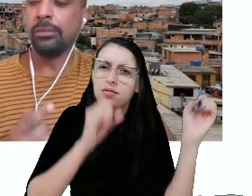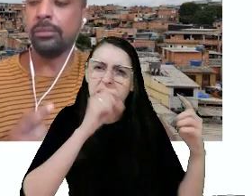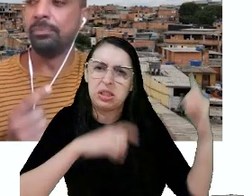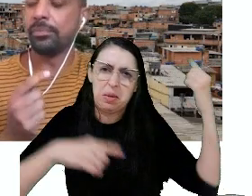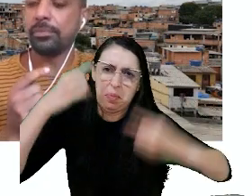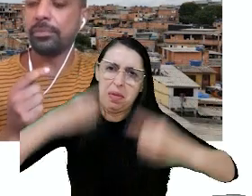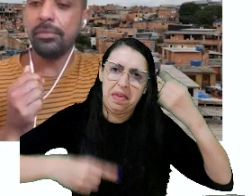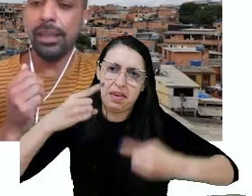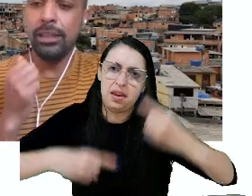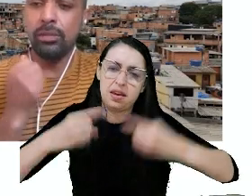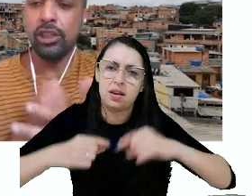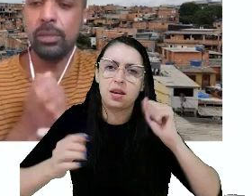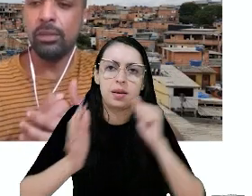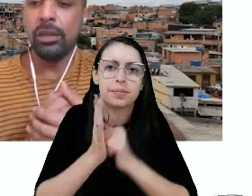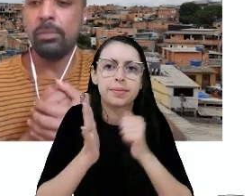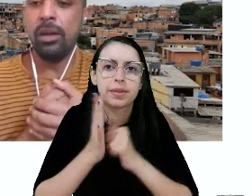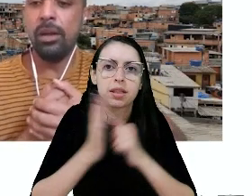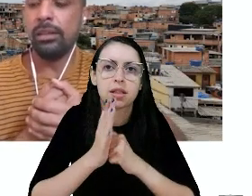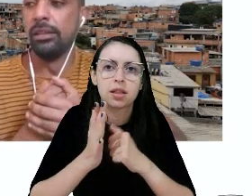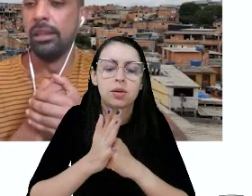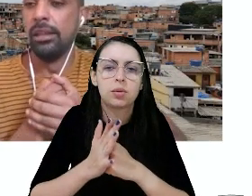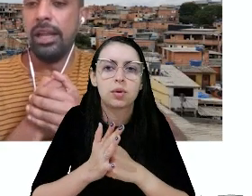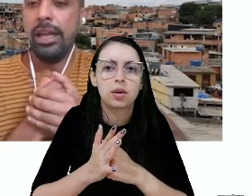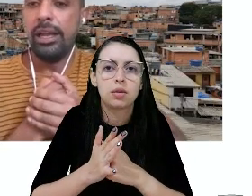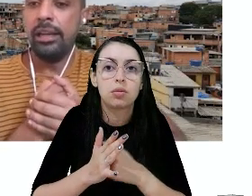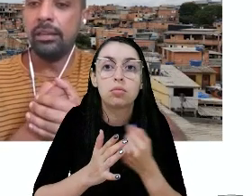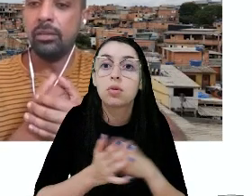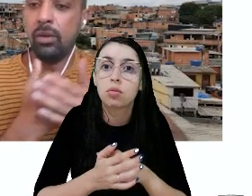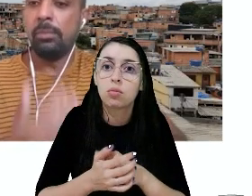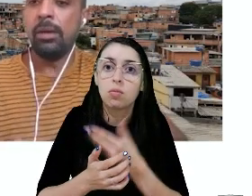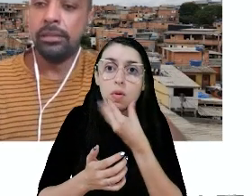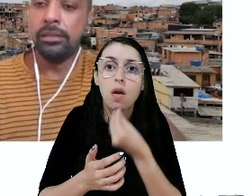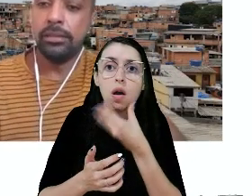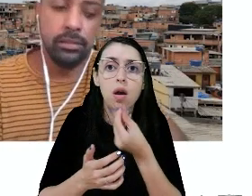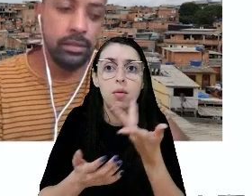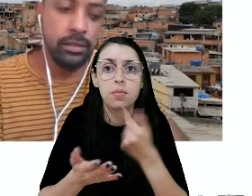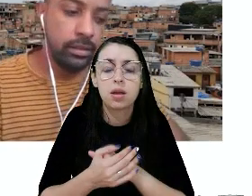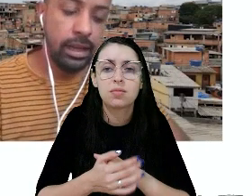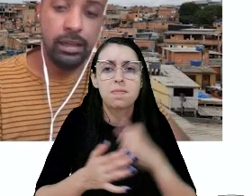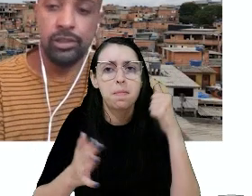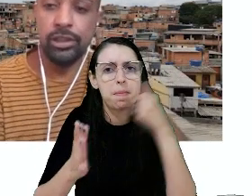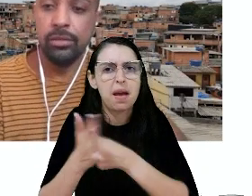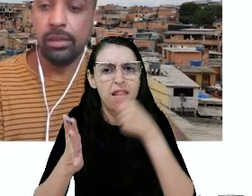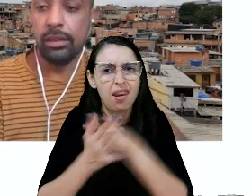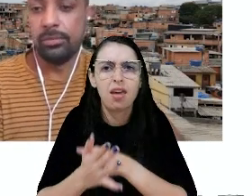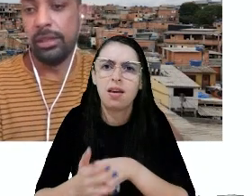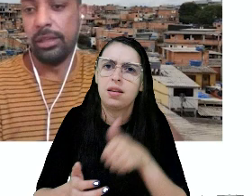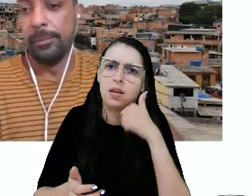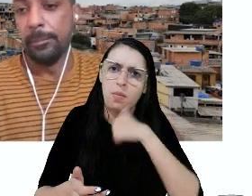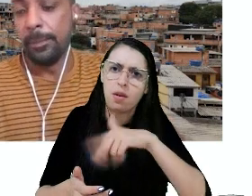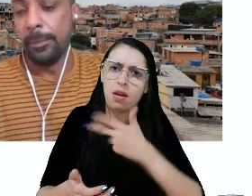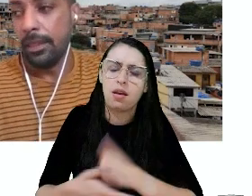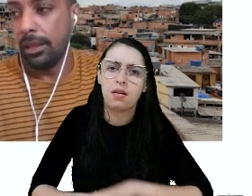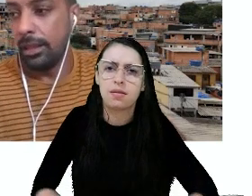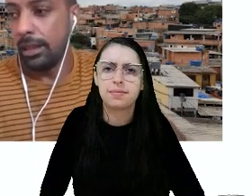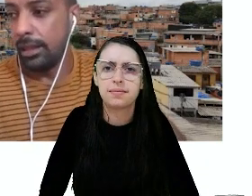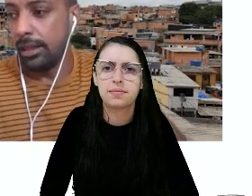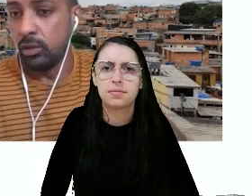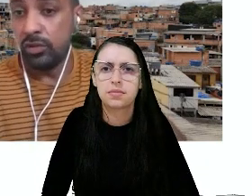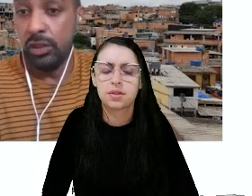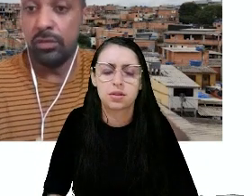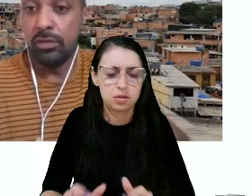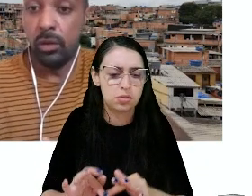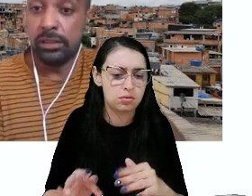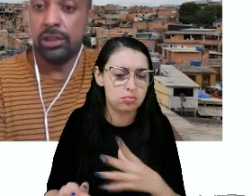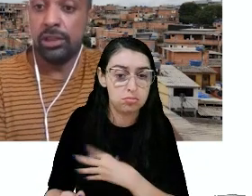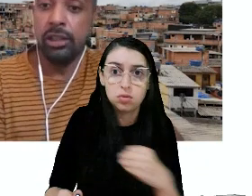vidro quebrado. E quando a gente bateu na porta, era o rapaz agredindo aquela mulher.